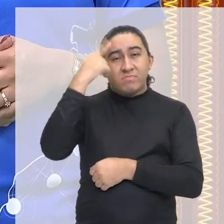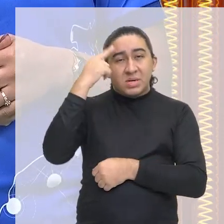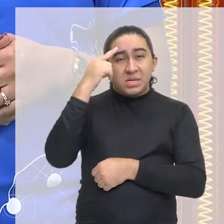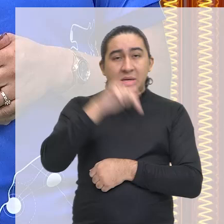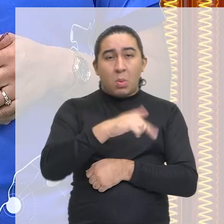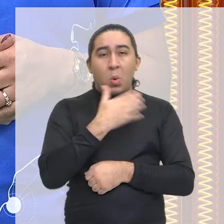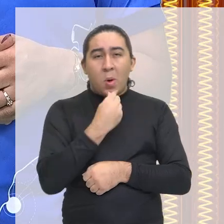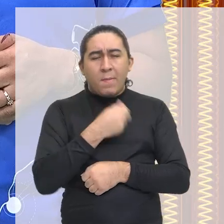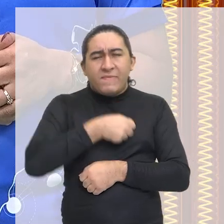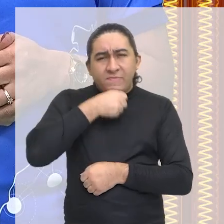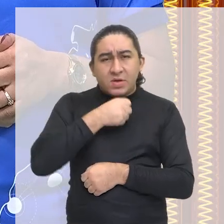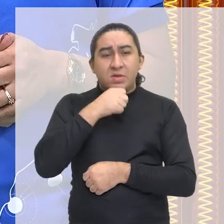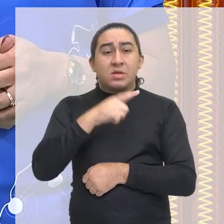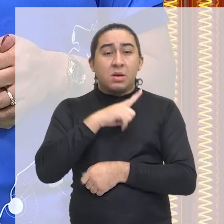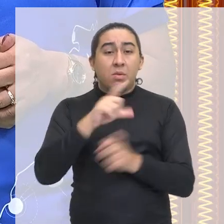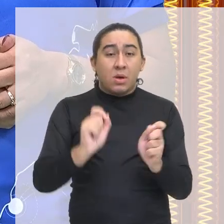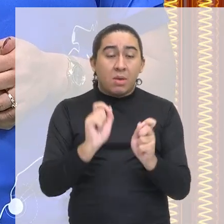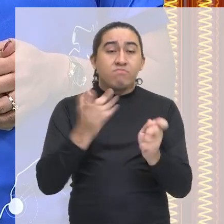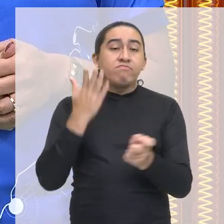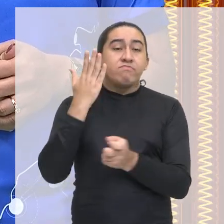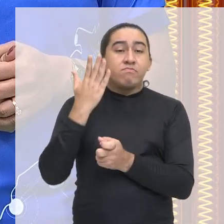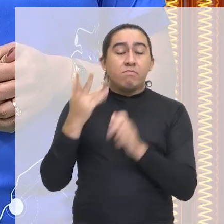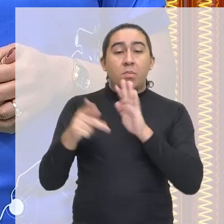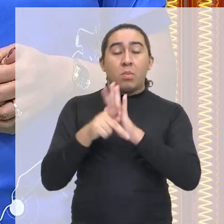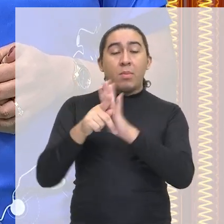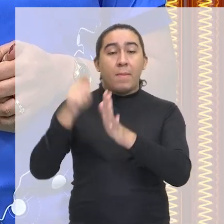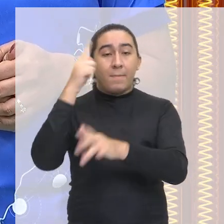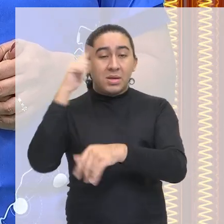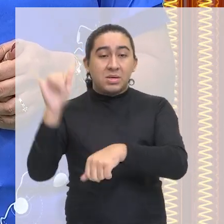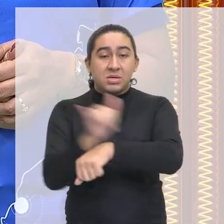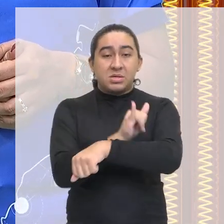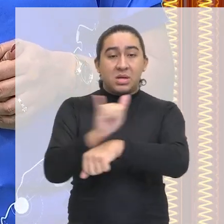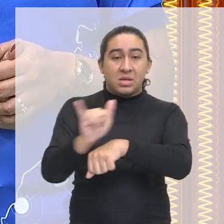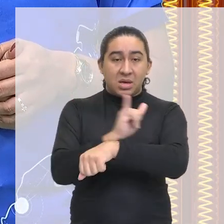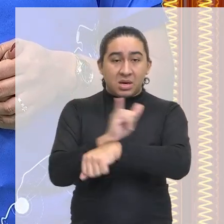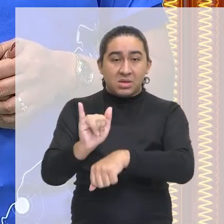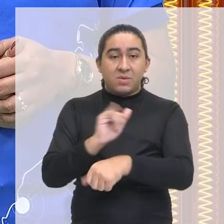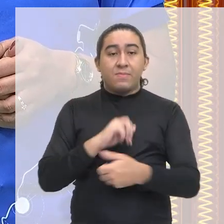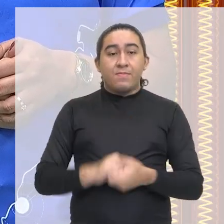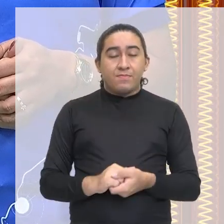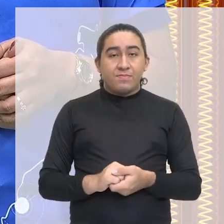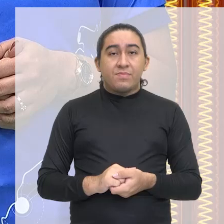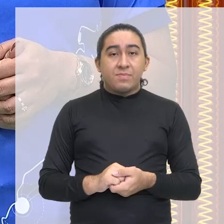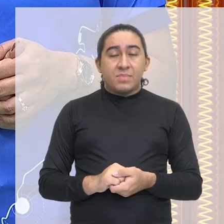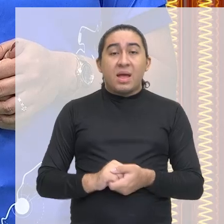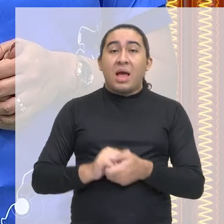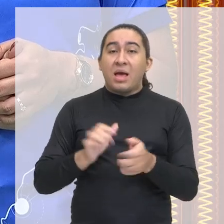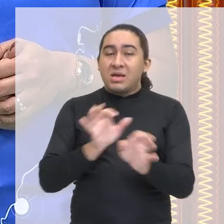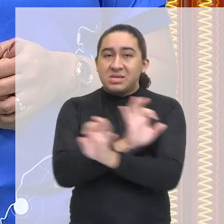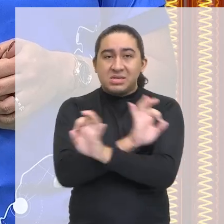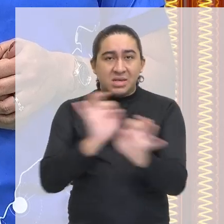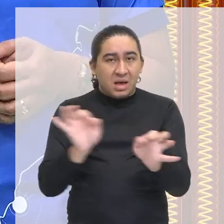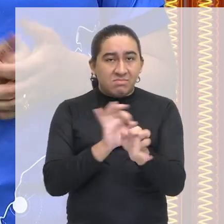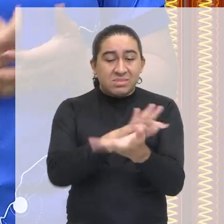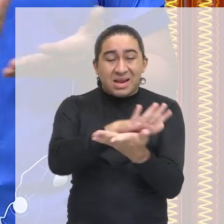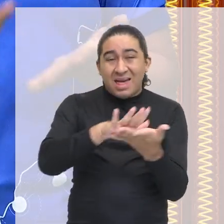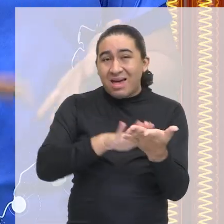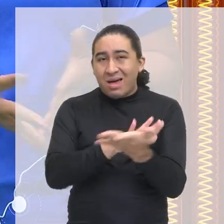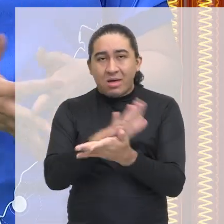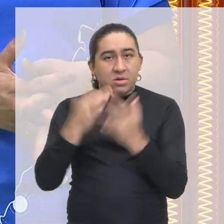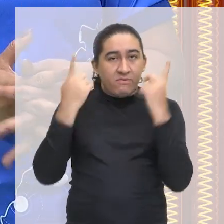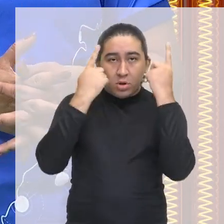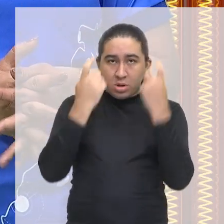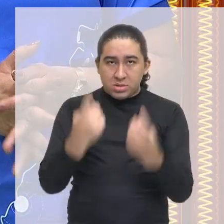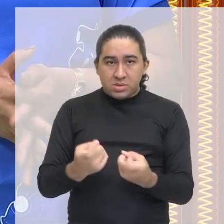observar o líder Mahatma Gandhi, que vai popularizar a estratégia de resistência não violenta,